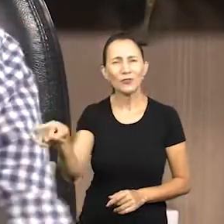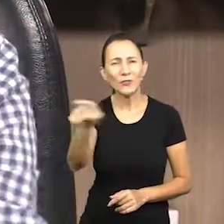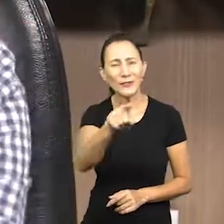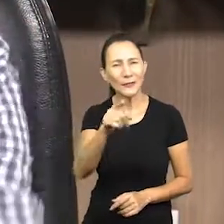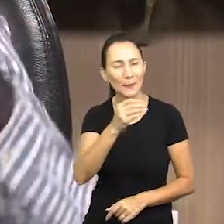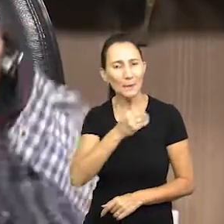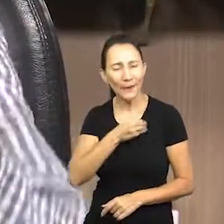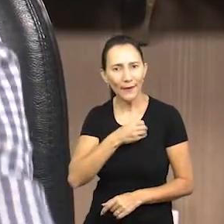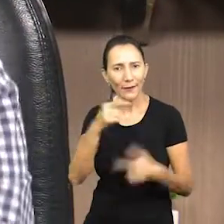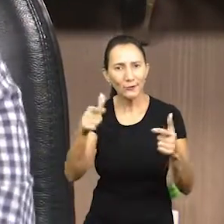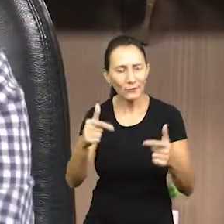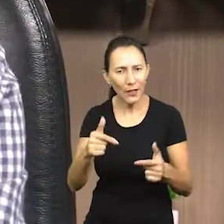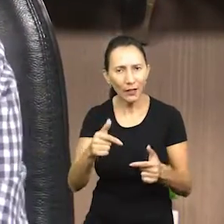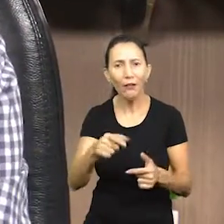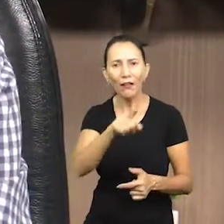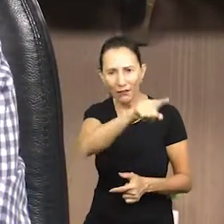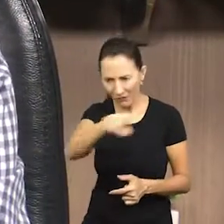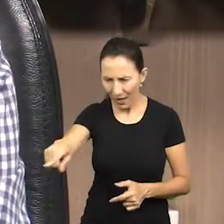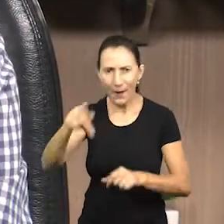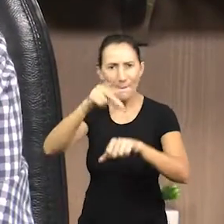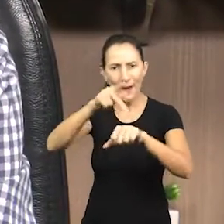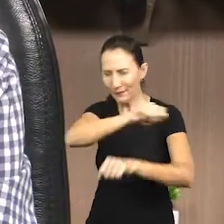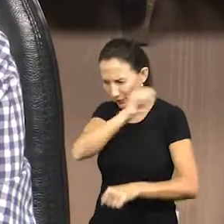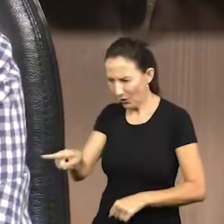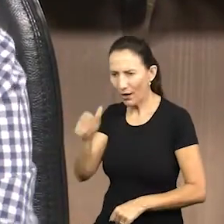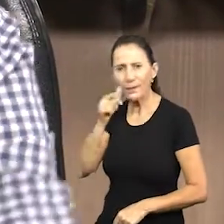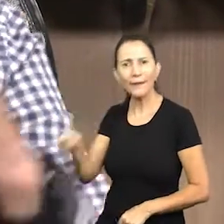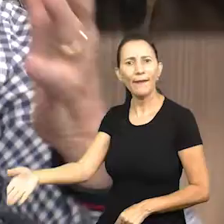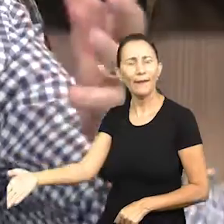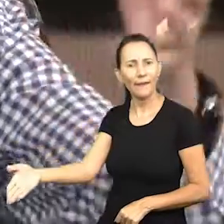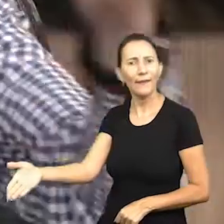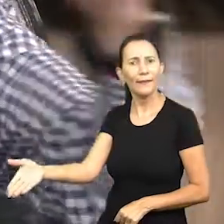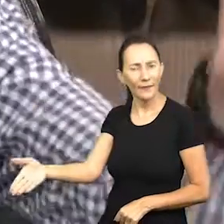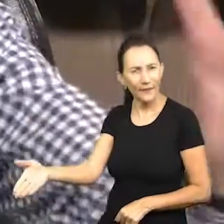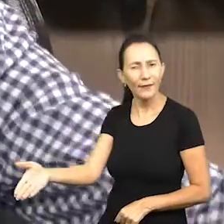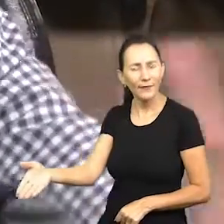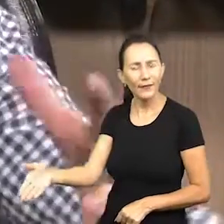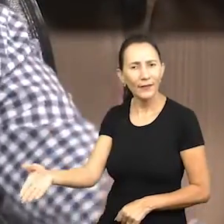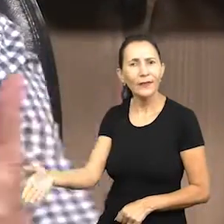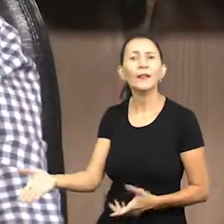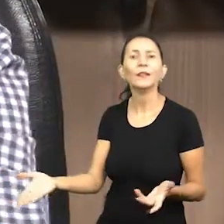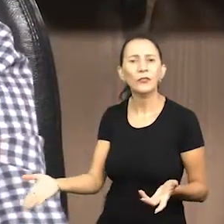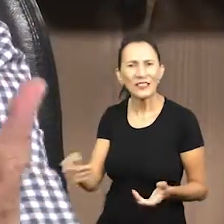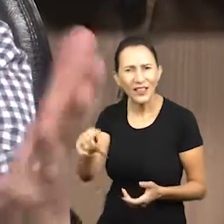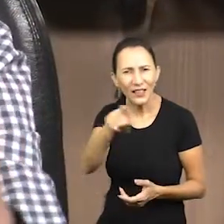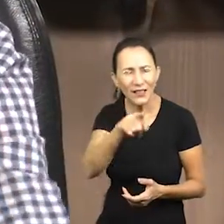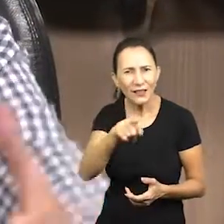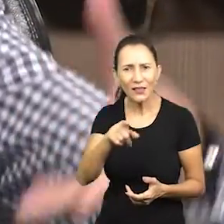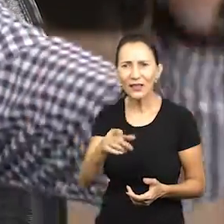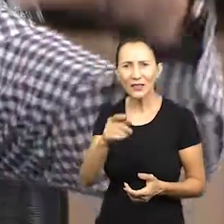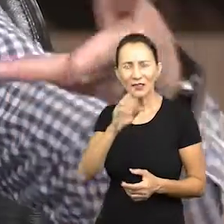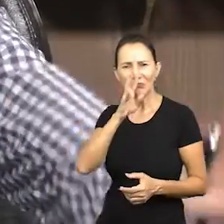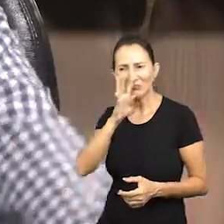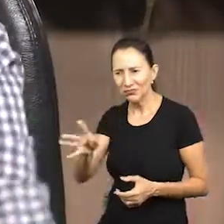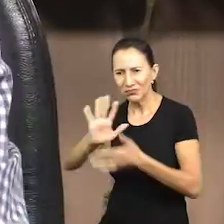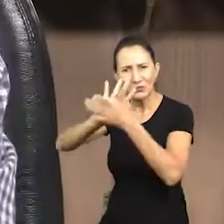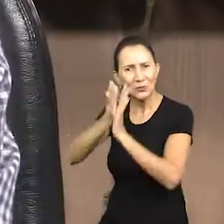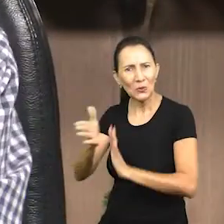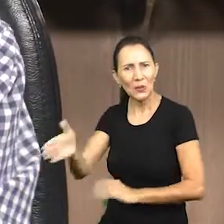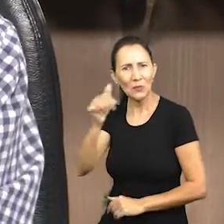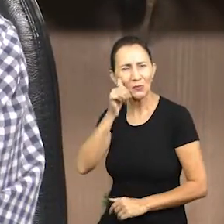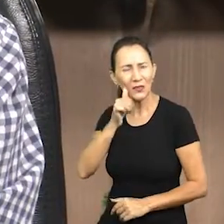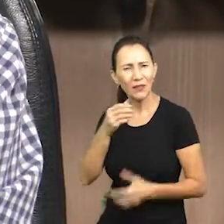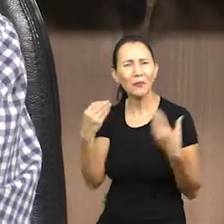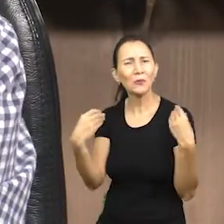pecado, atire a primeira pedra nessa mulher, se era flagrante adultério, cadê a mulher? Vocês discriminam uma mulher, vocês acabam